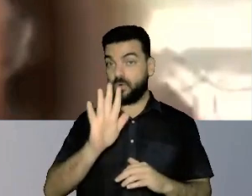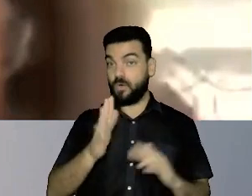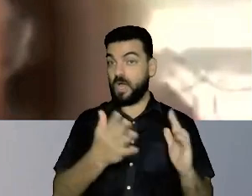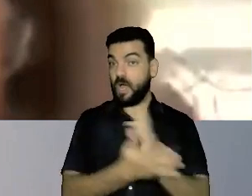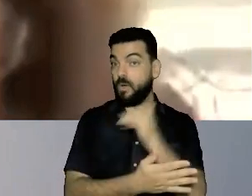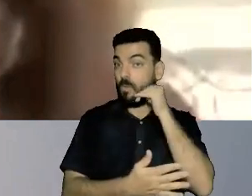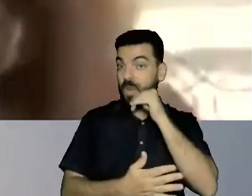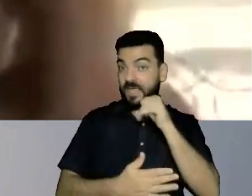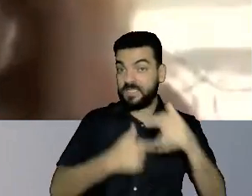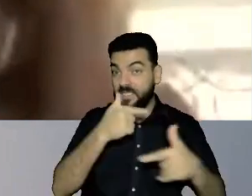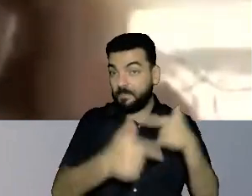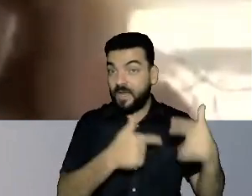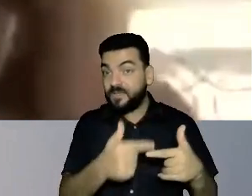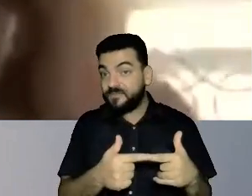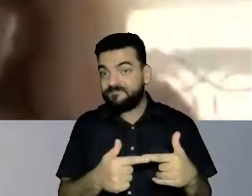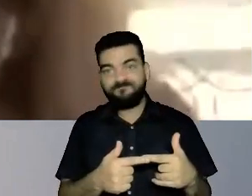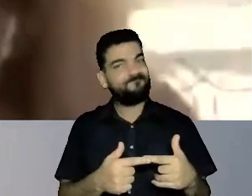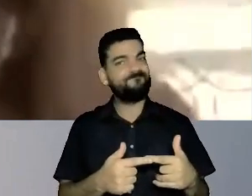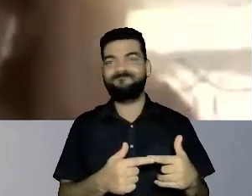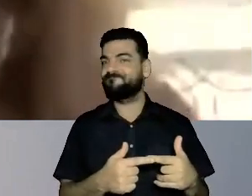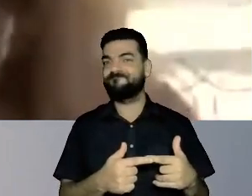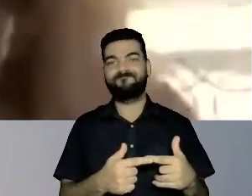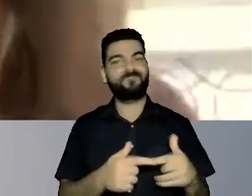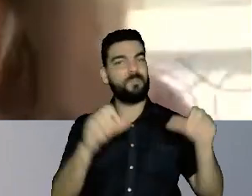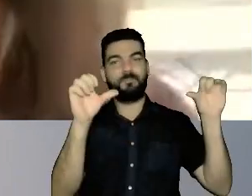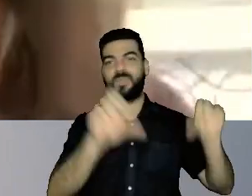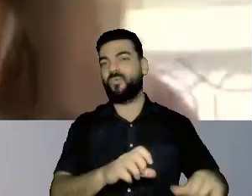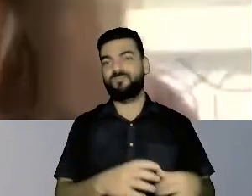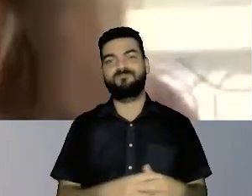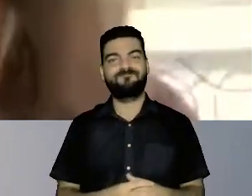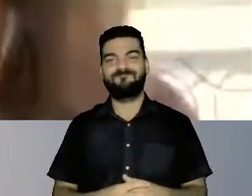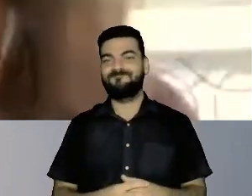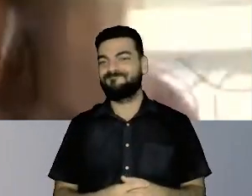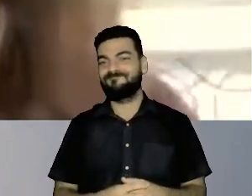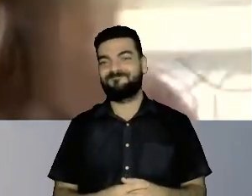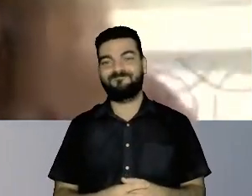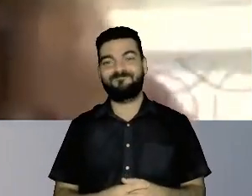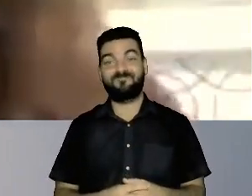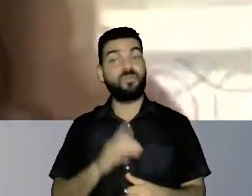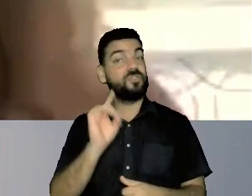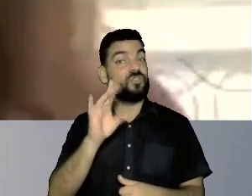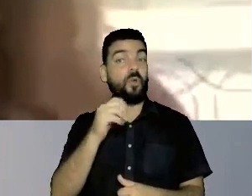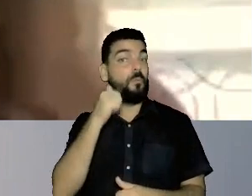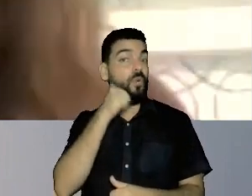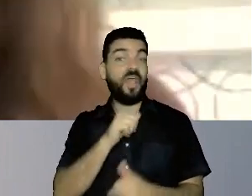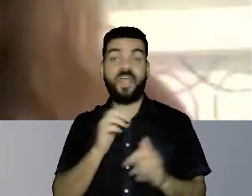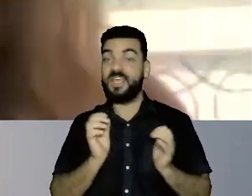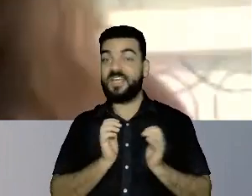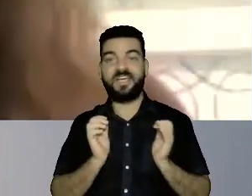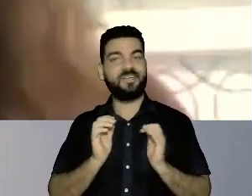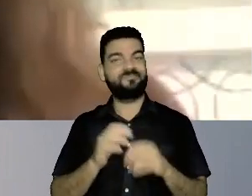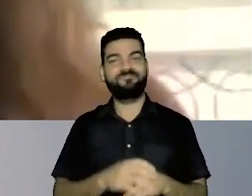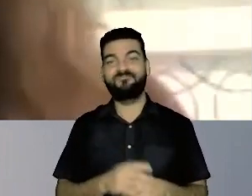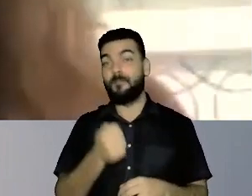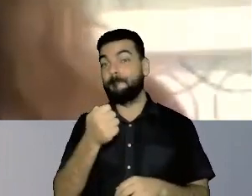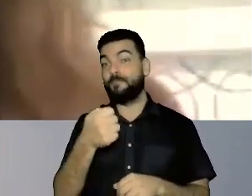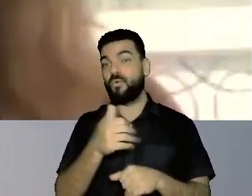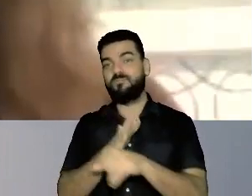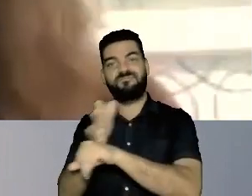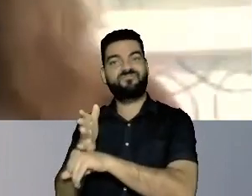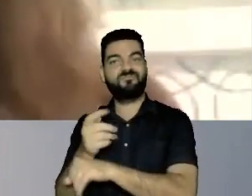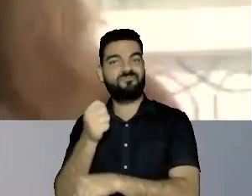burguesia. E eu falo mulheres da burguesia por quê? Porque mulheres que trabalhavam, as mulheres operárias, elas nem eram